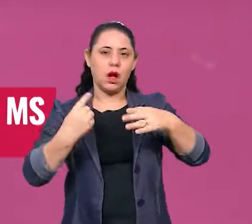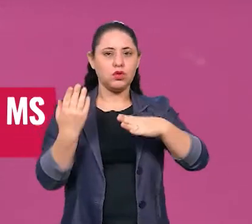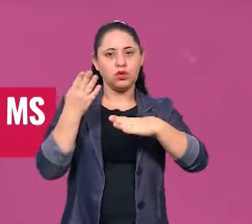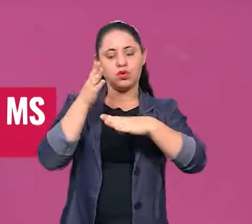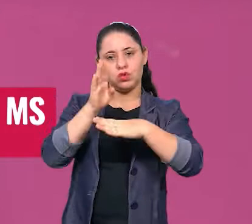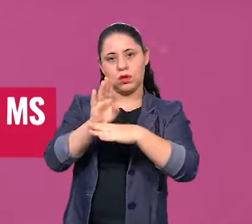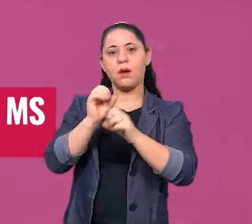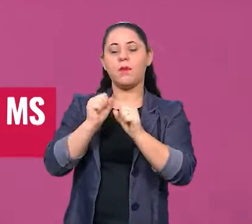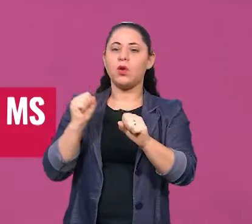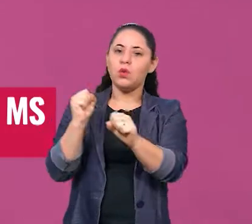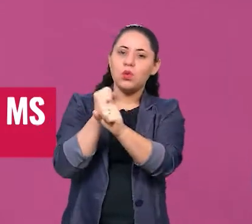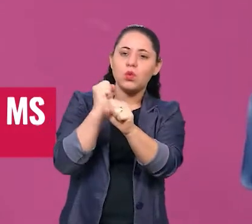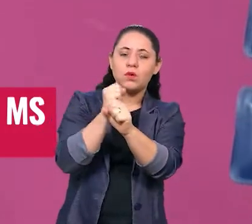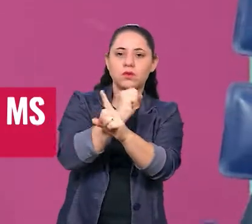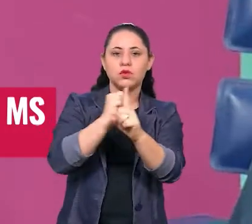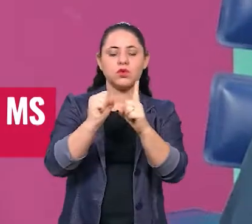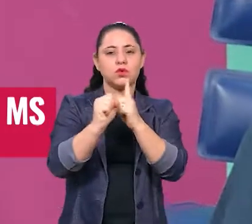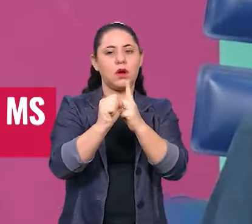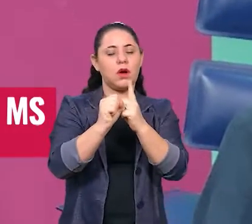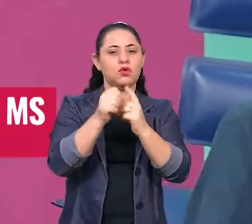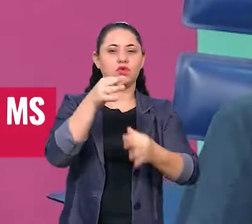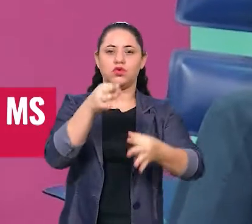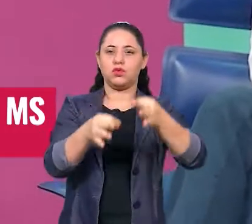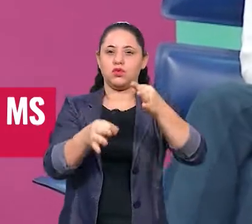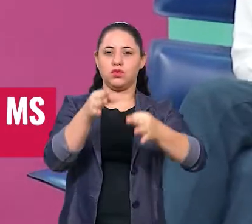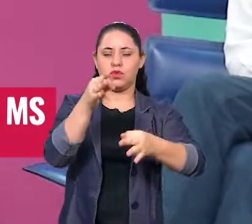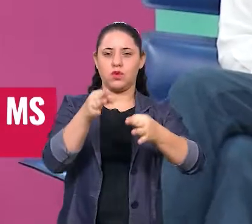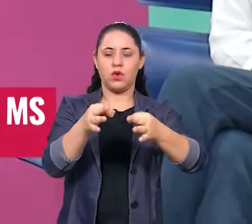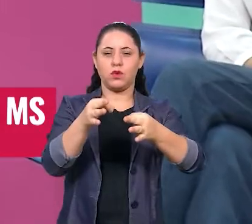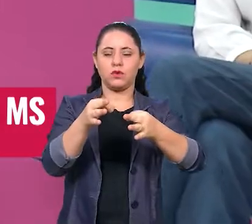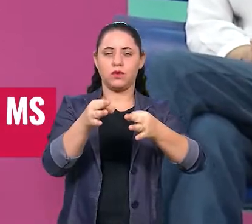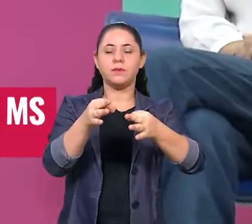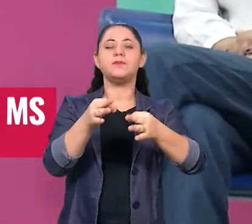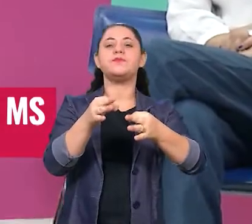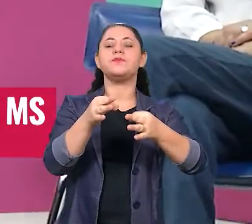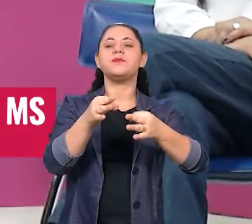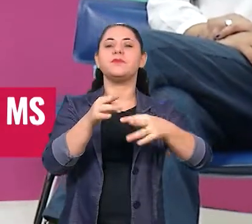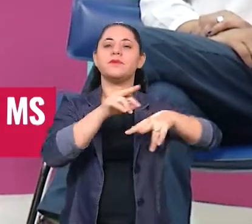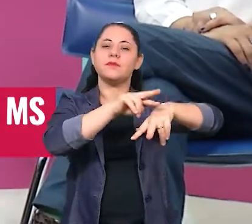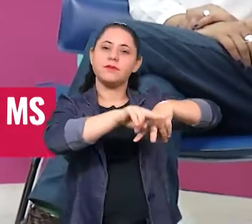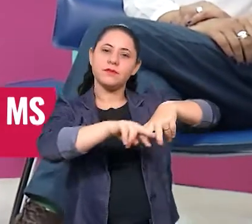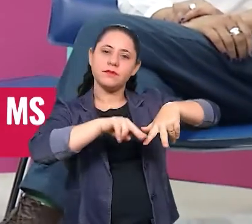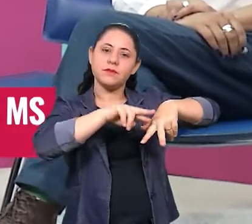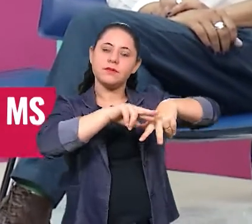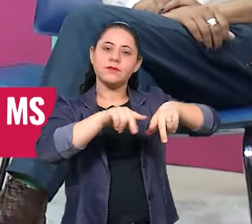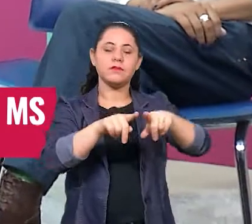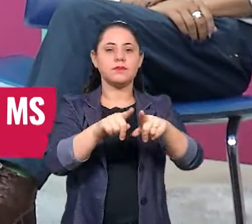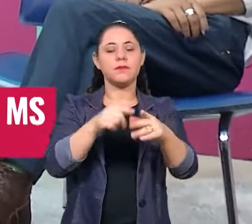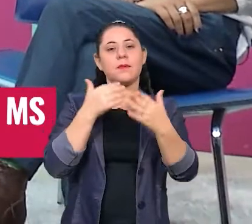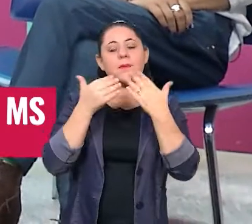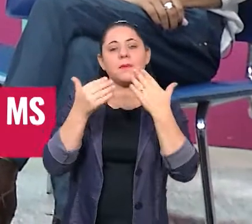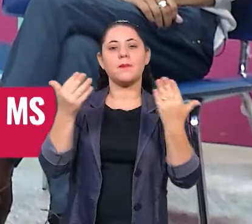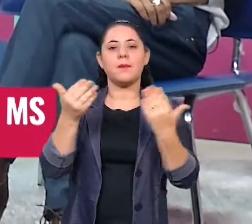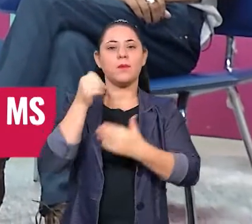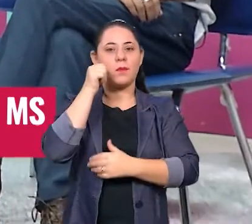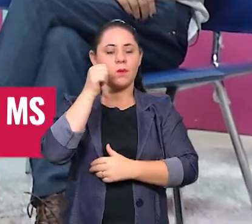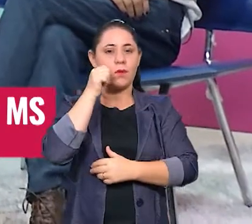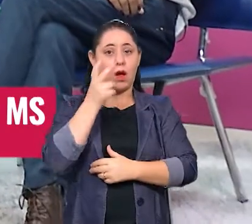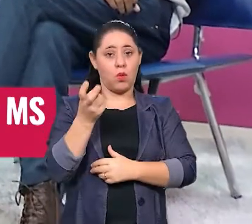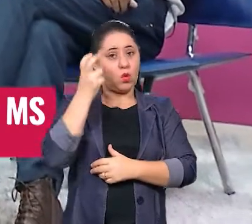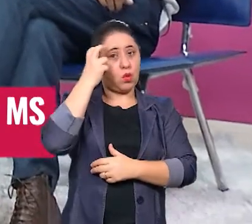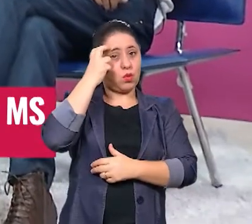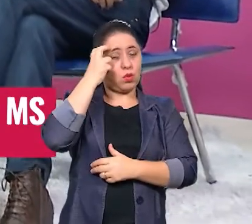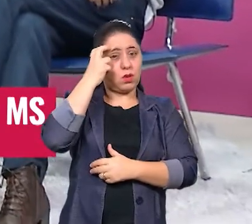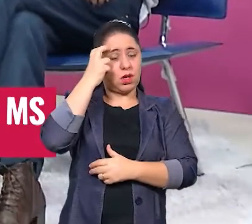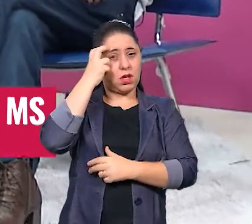possam contribuir para uma construção de uma sociedade mais justa entre os gêneros. E o nosso bate-papo será sobre mulheres